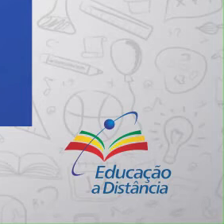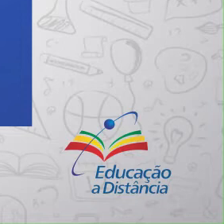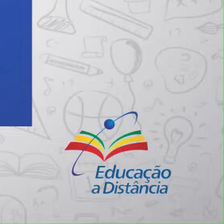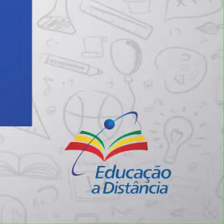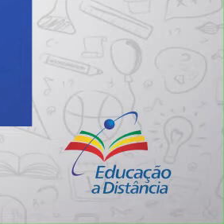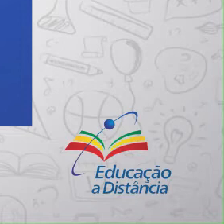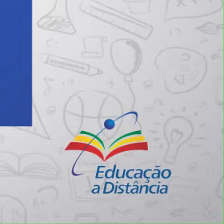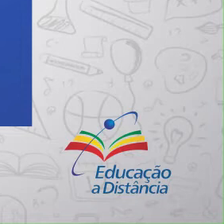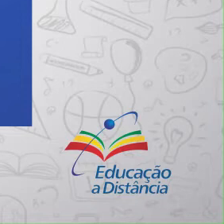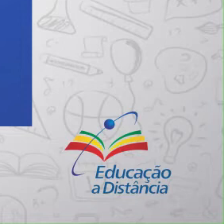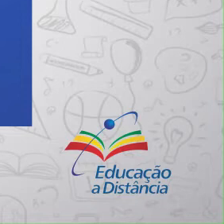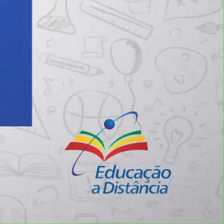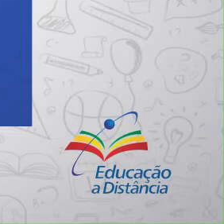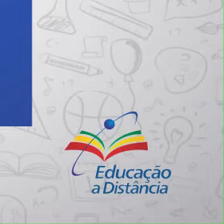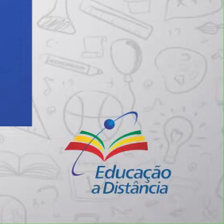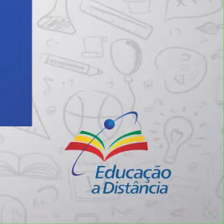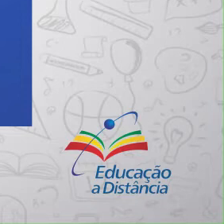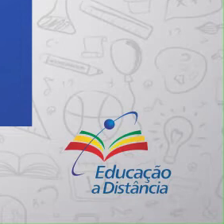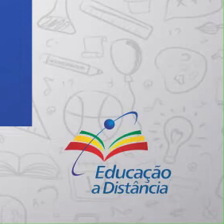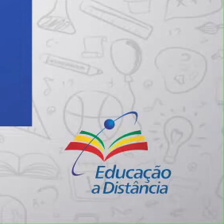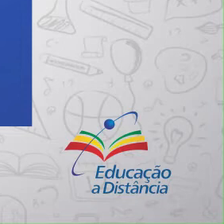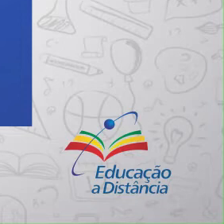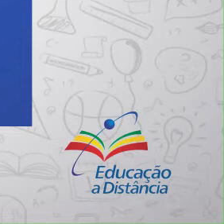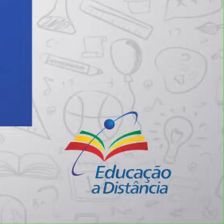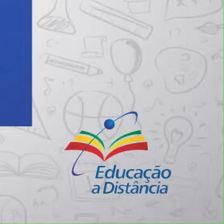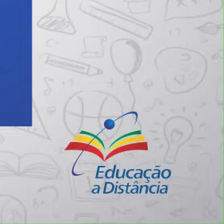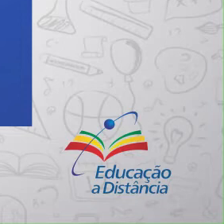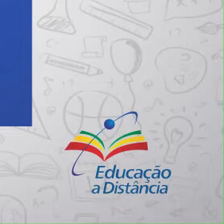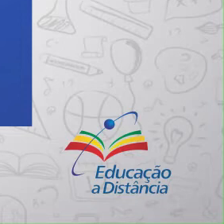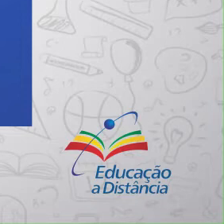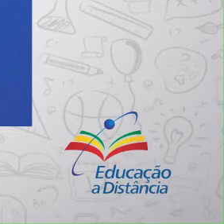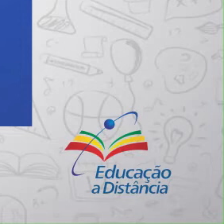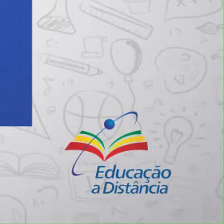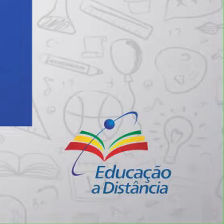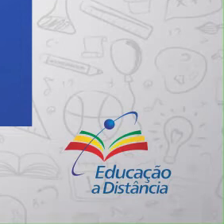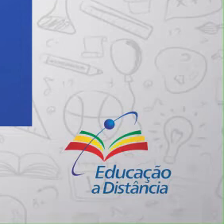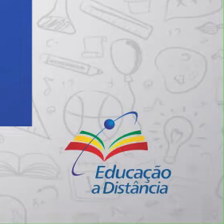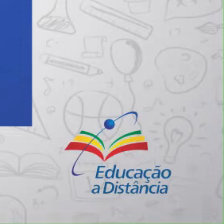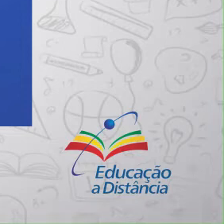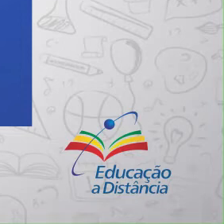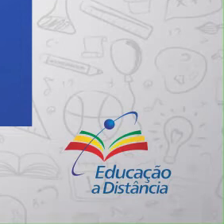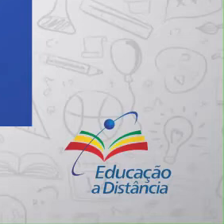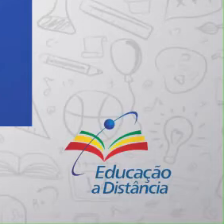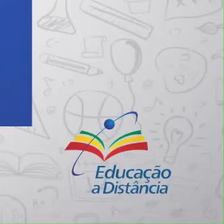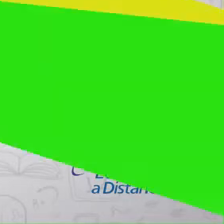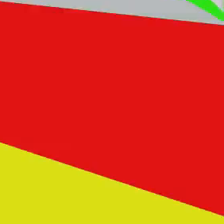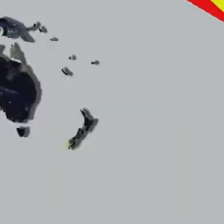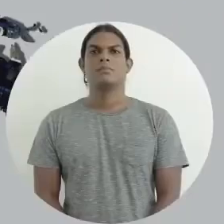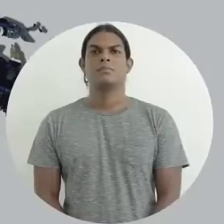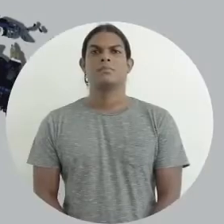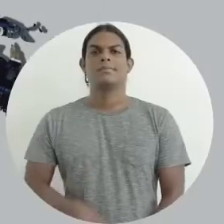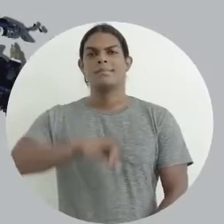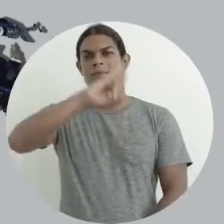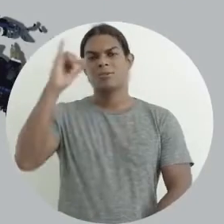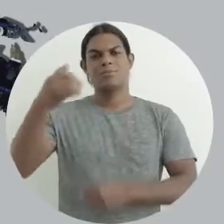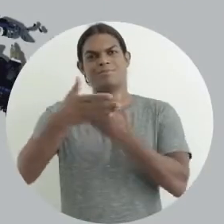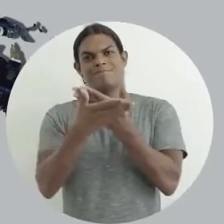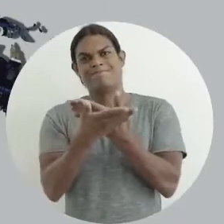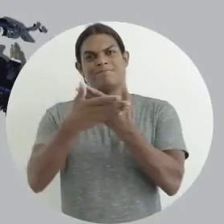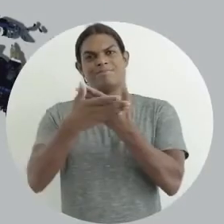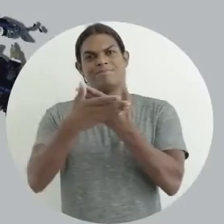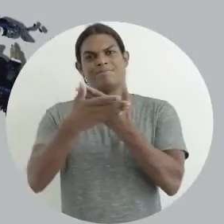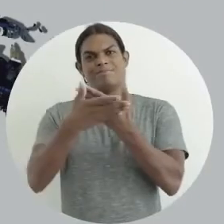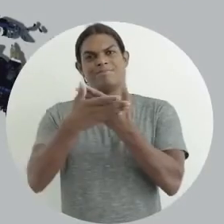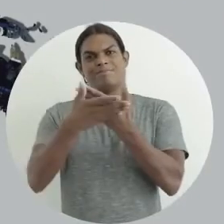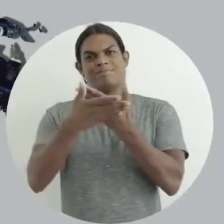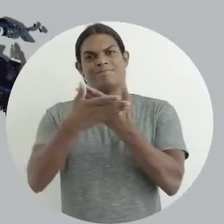exterior em termos de entidades internacionais, integração e blocos econômicos. Olá, aluno de Logística, tudo